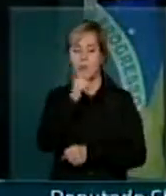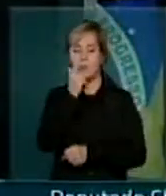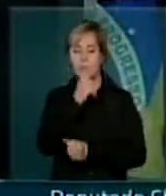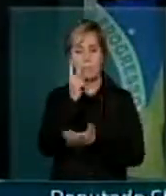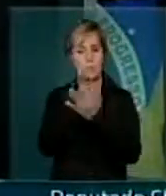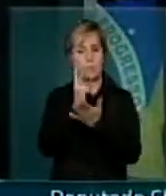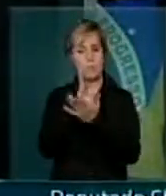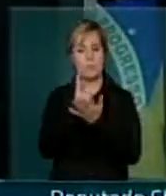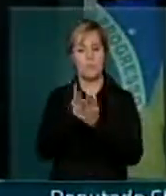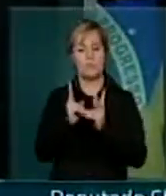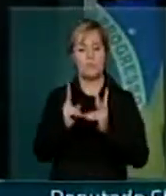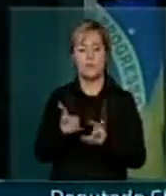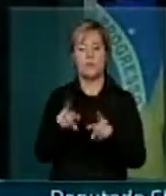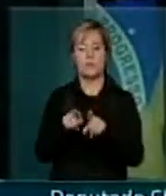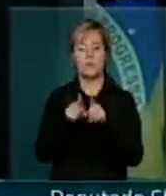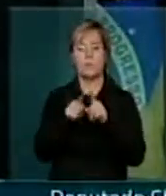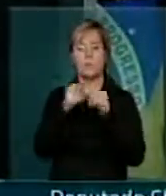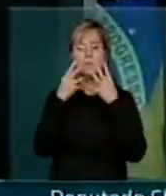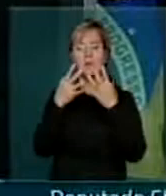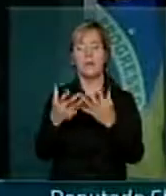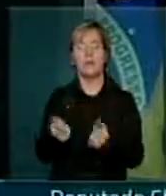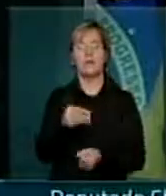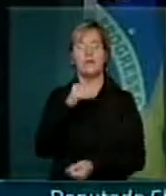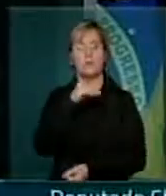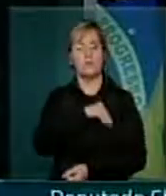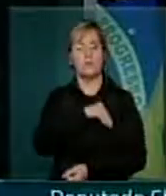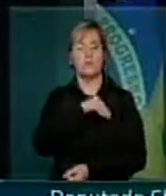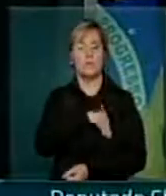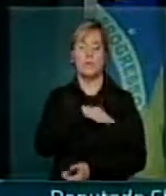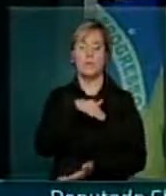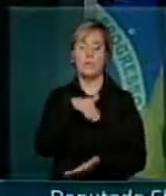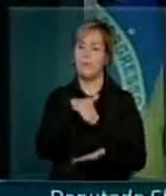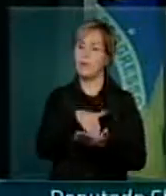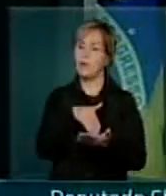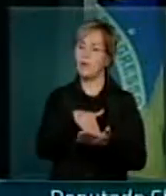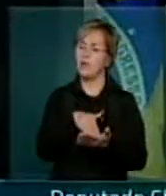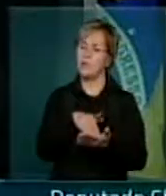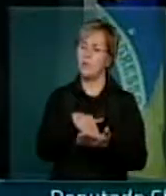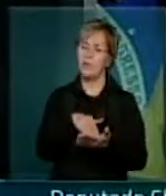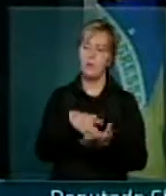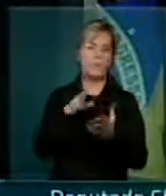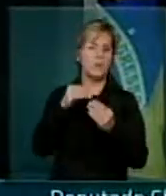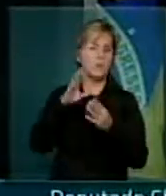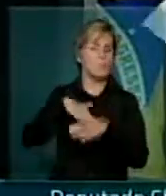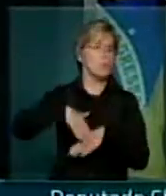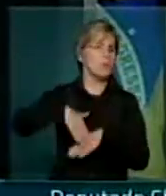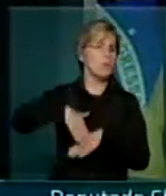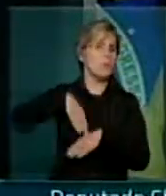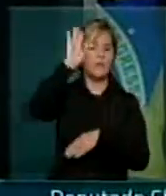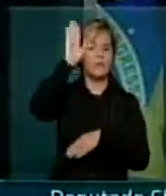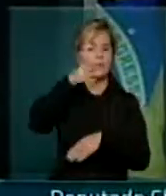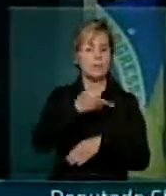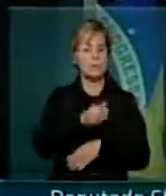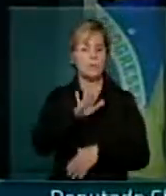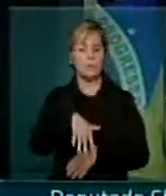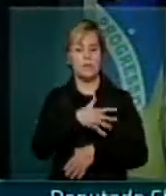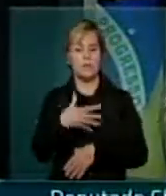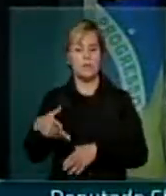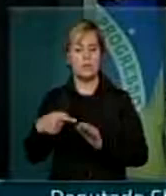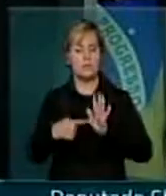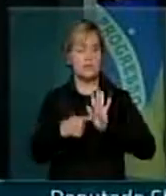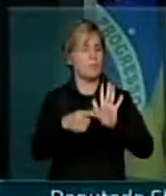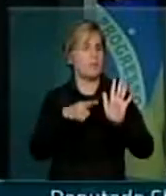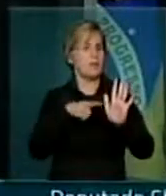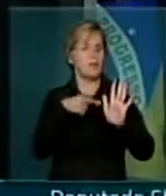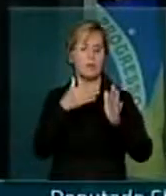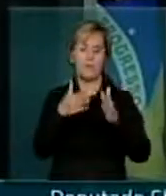comportou e aceitou um salário mínimo muito superior. E essa tabela, que eu vou também pedir para registrar